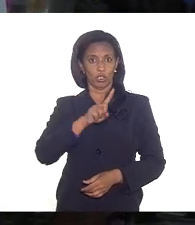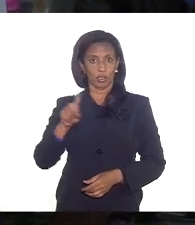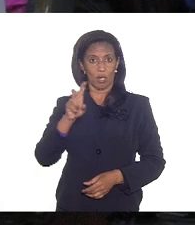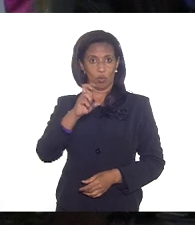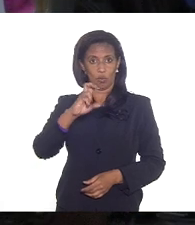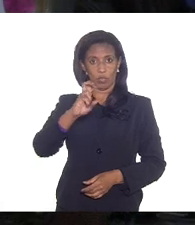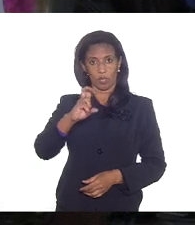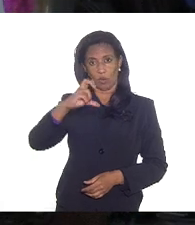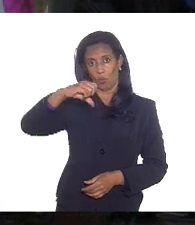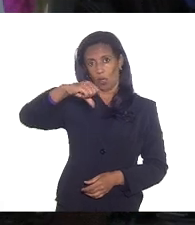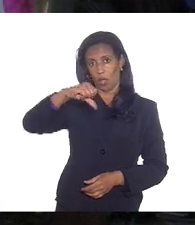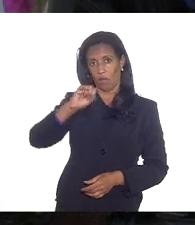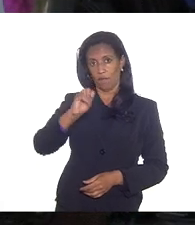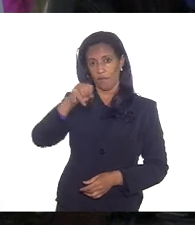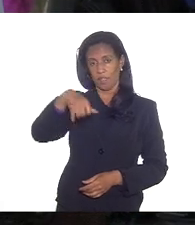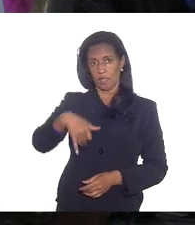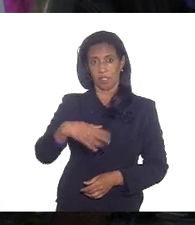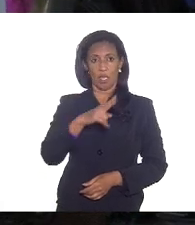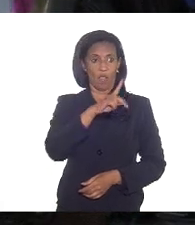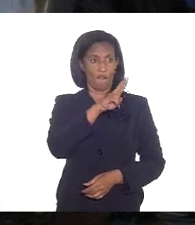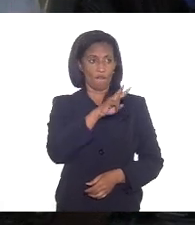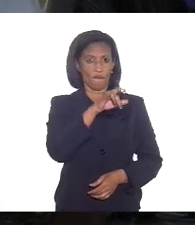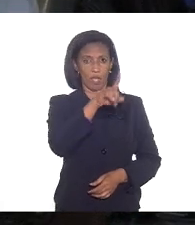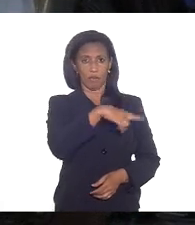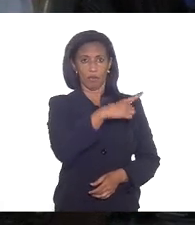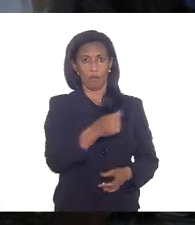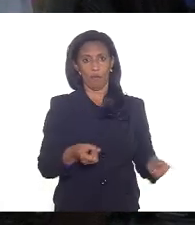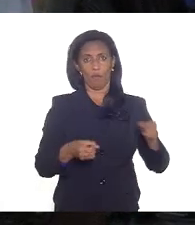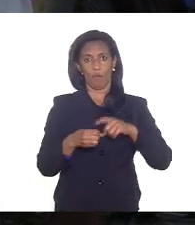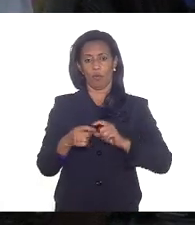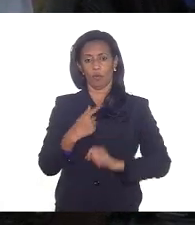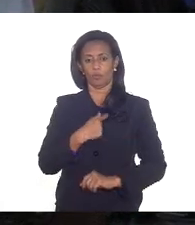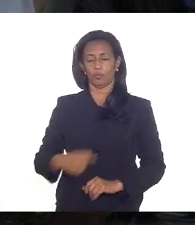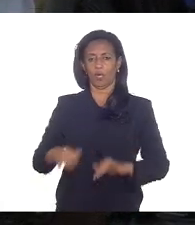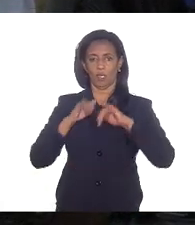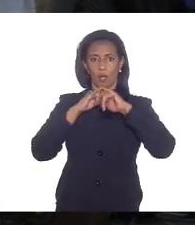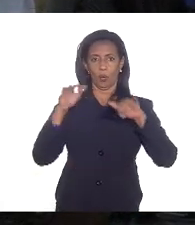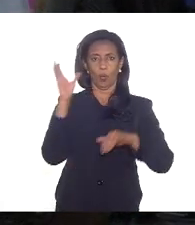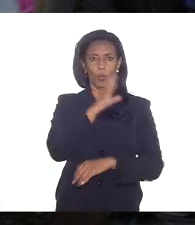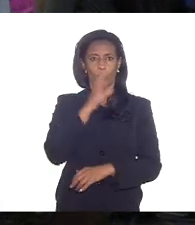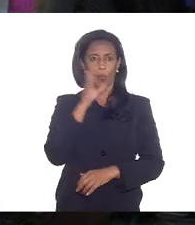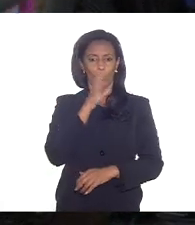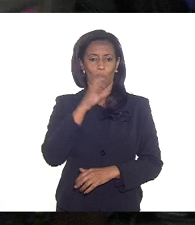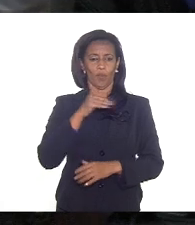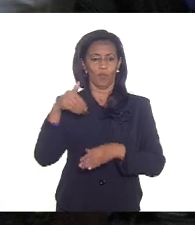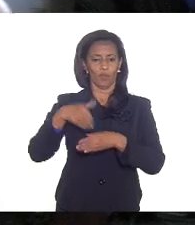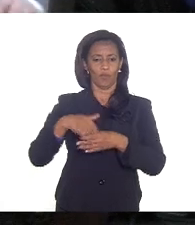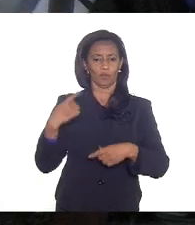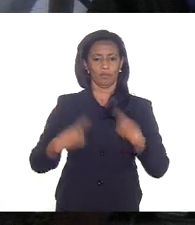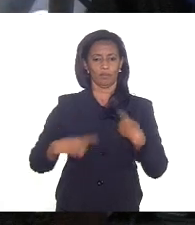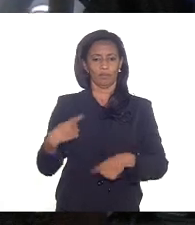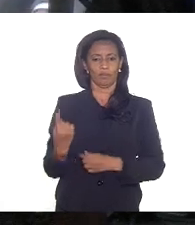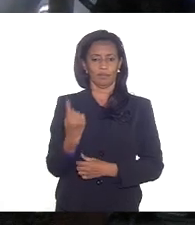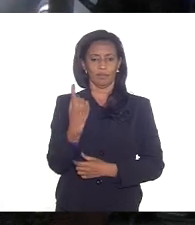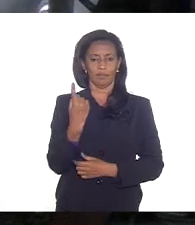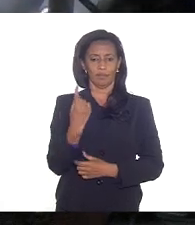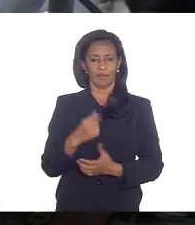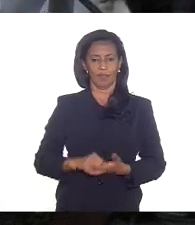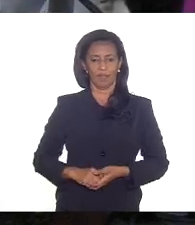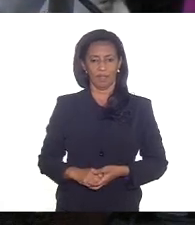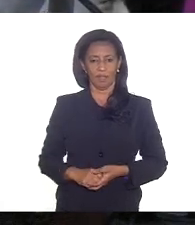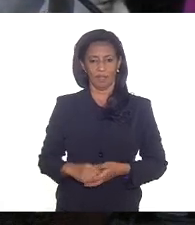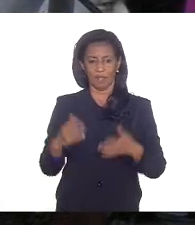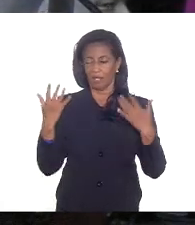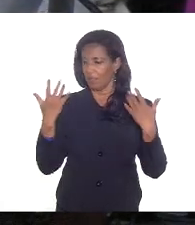5095 o veto foi derrubado retorna ao governo anuncio a gente me urgência em votação em discussão única